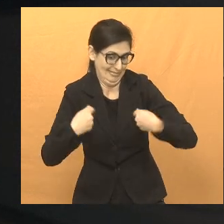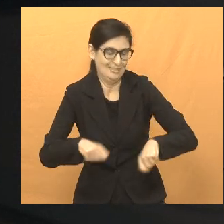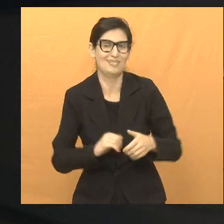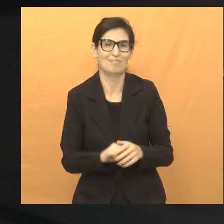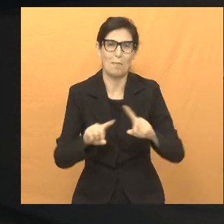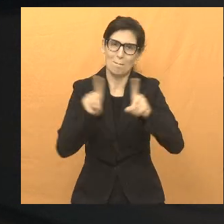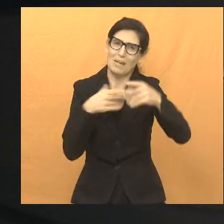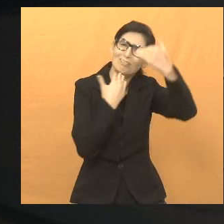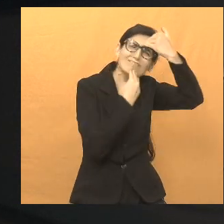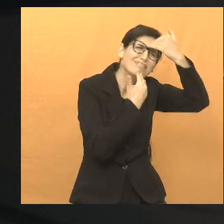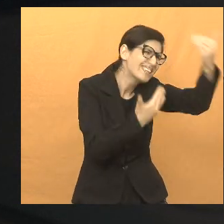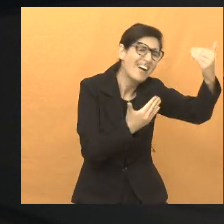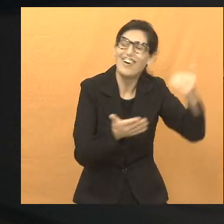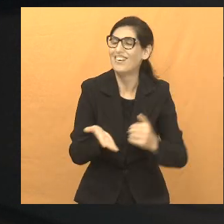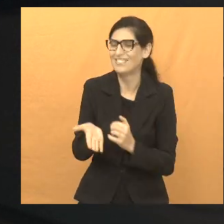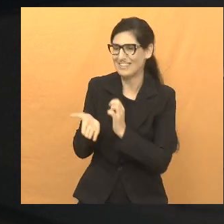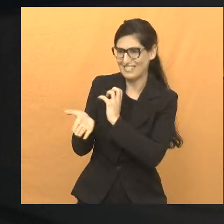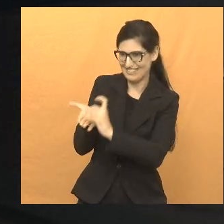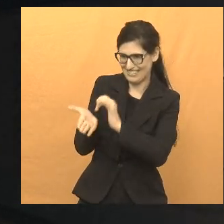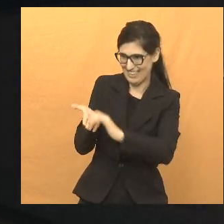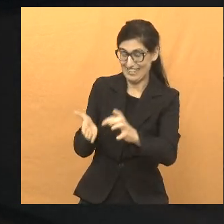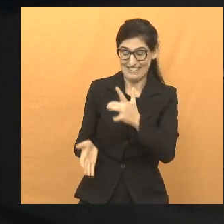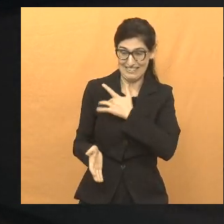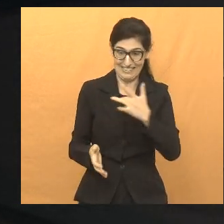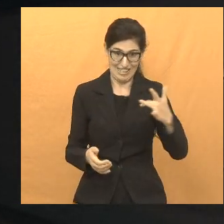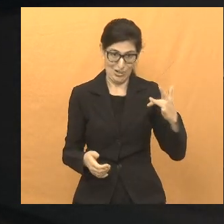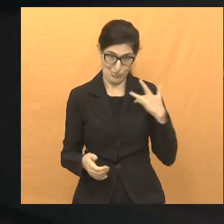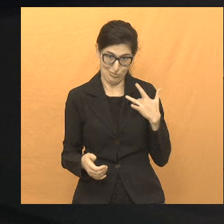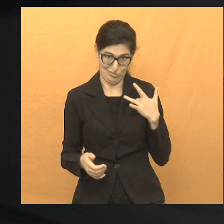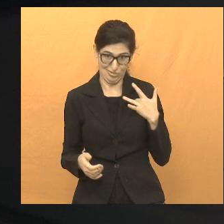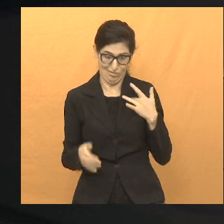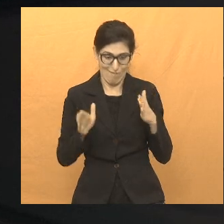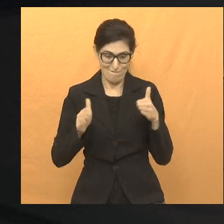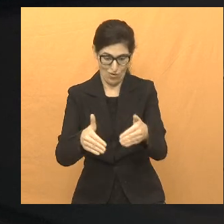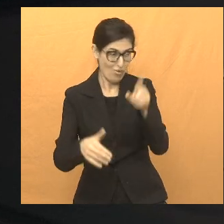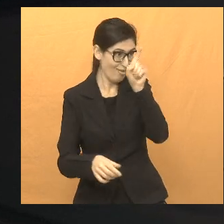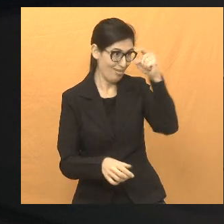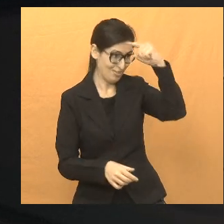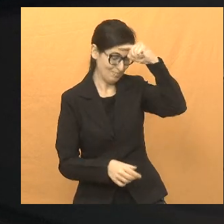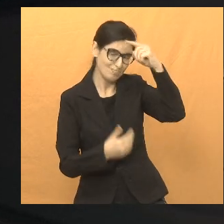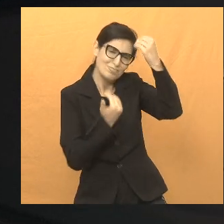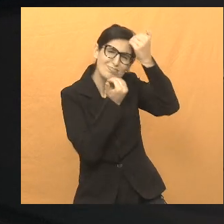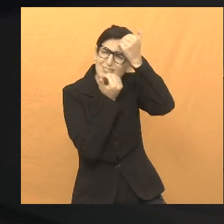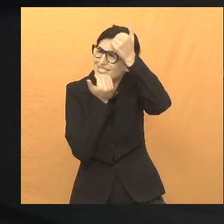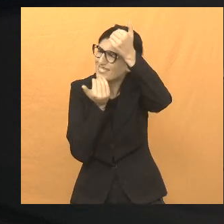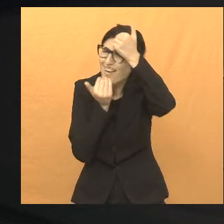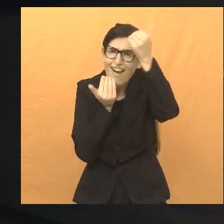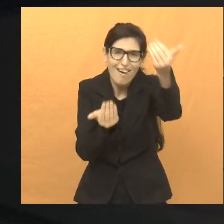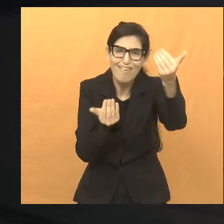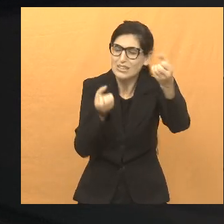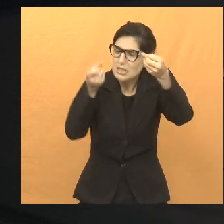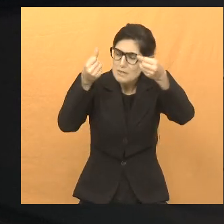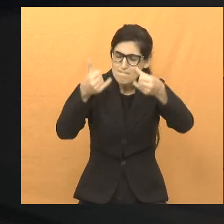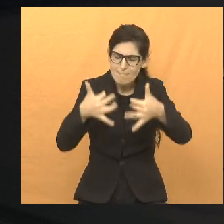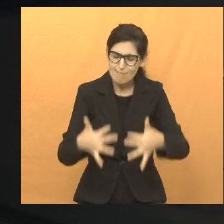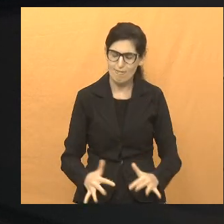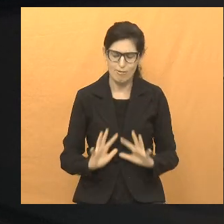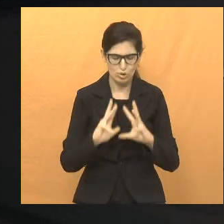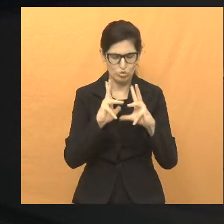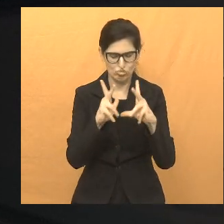à Secretaria de Saúde, tá, por dar o retorno naquilo que a gente